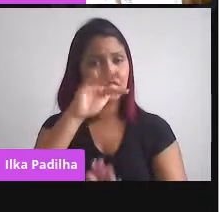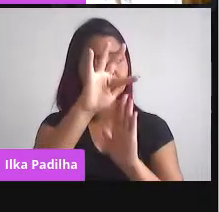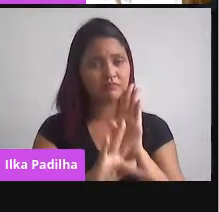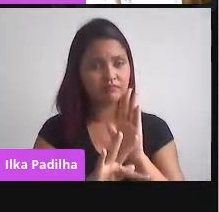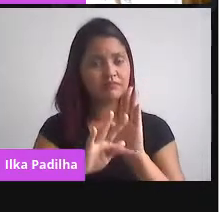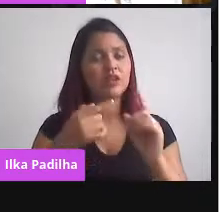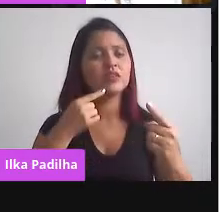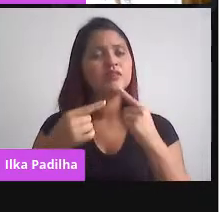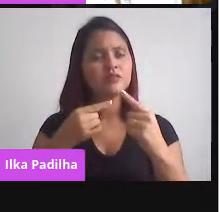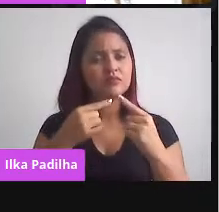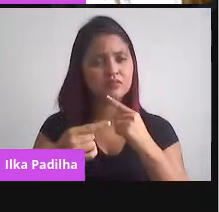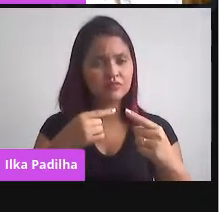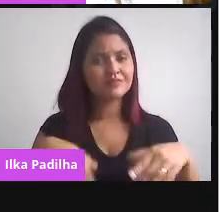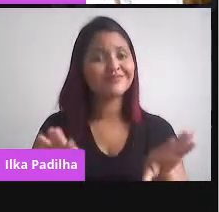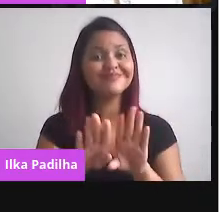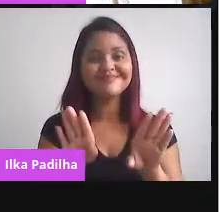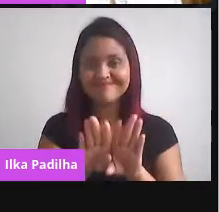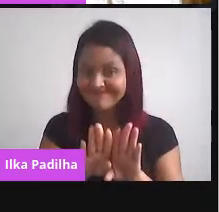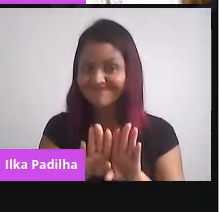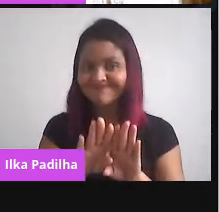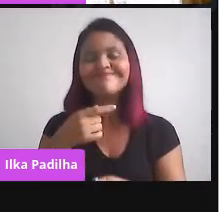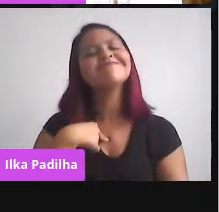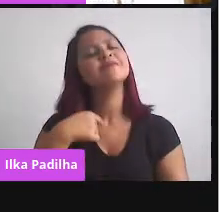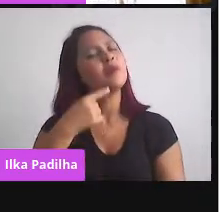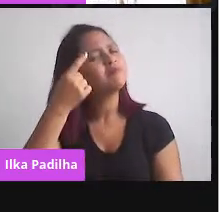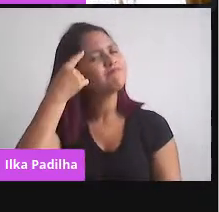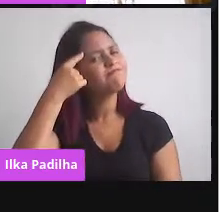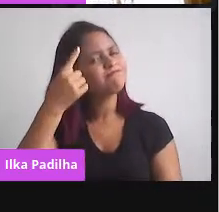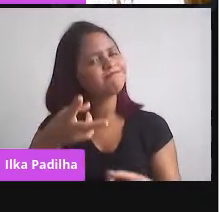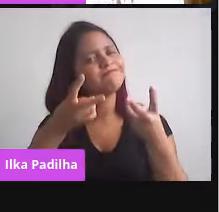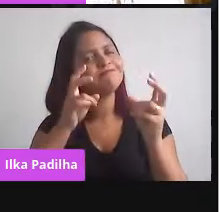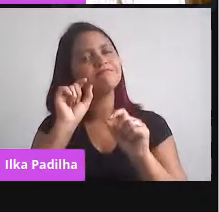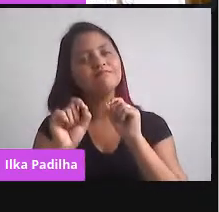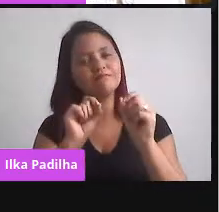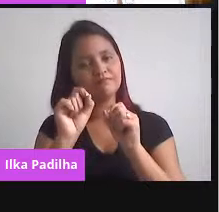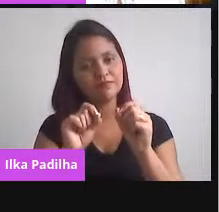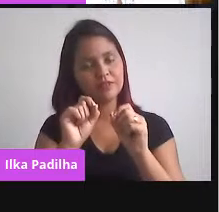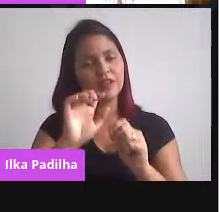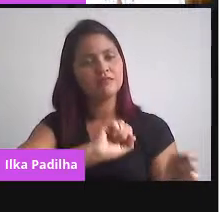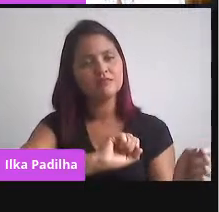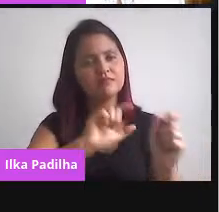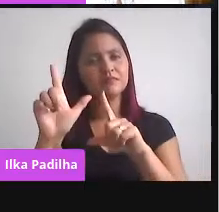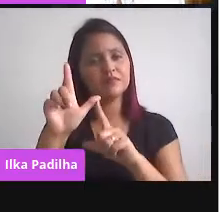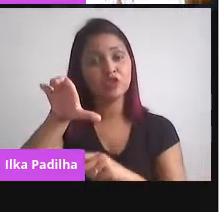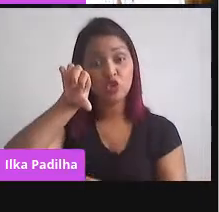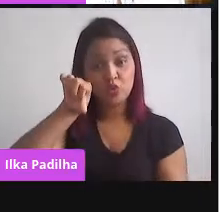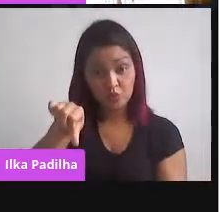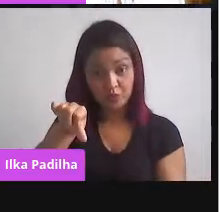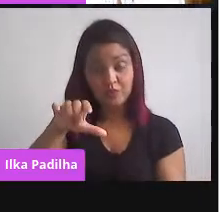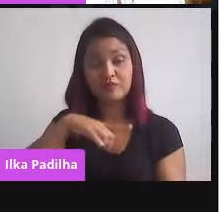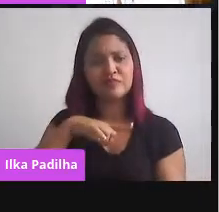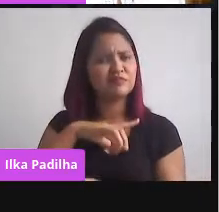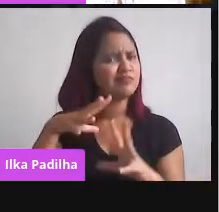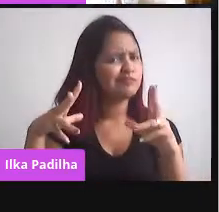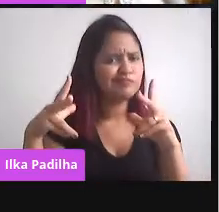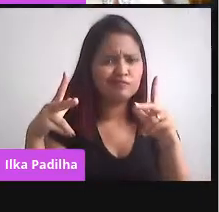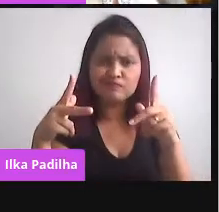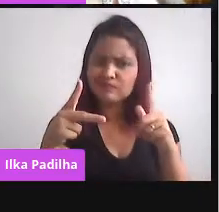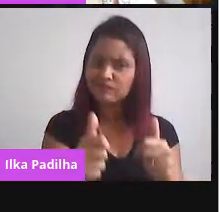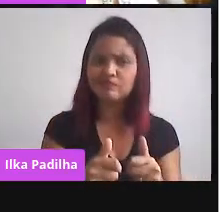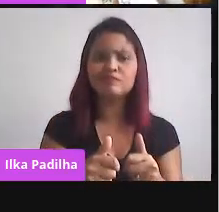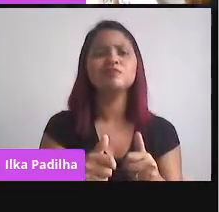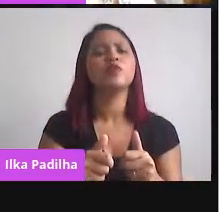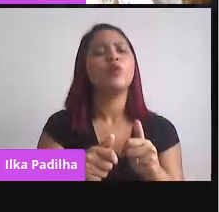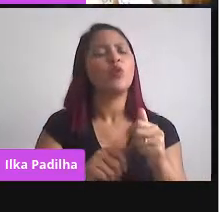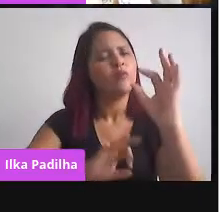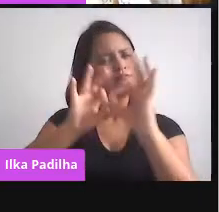nós podemos ver nessa linha, que é o slide 9, né, nós temos toda uma reunião